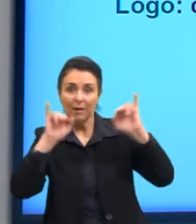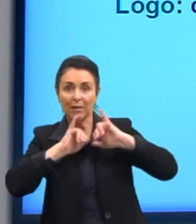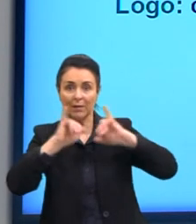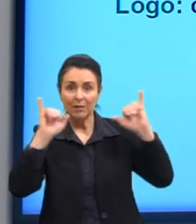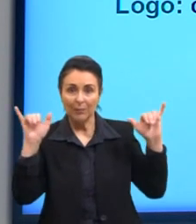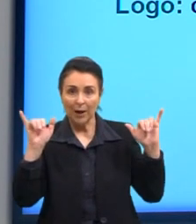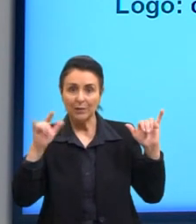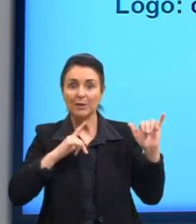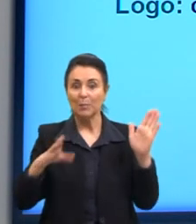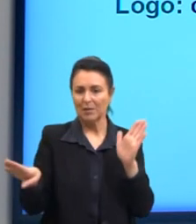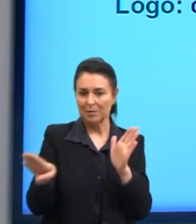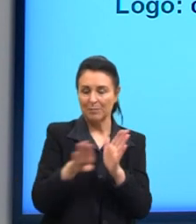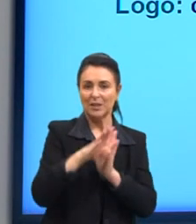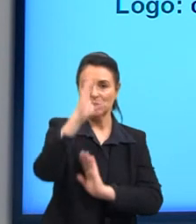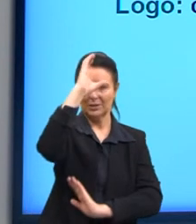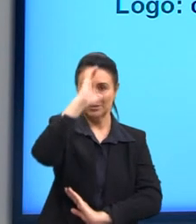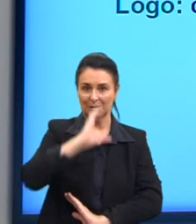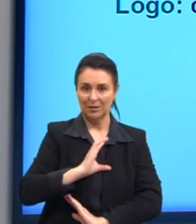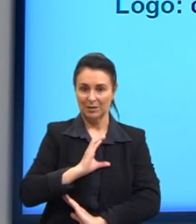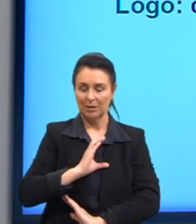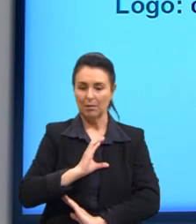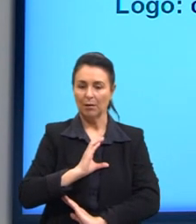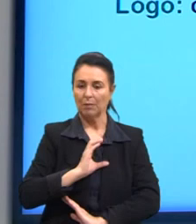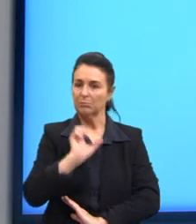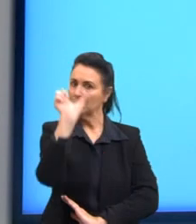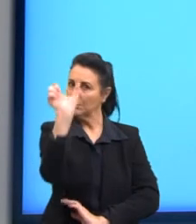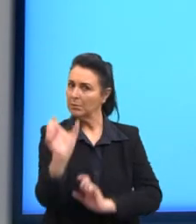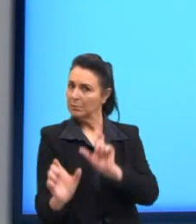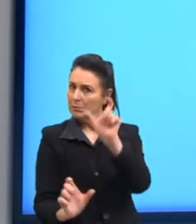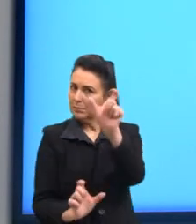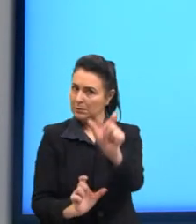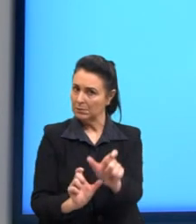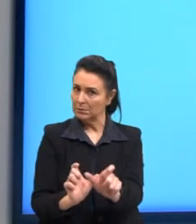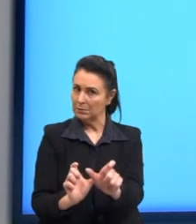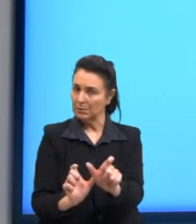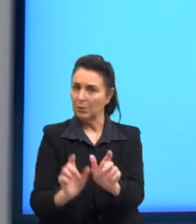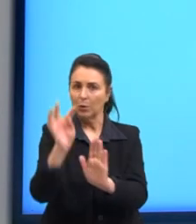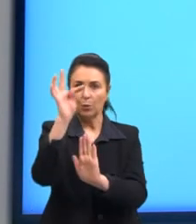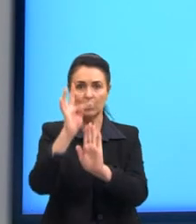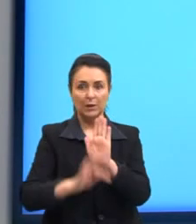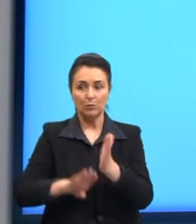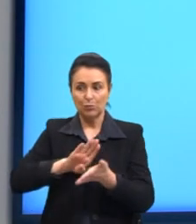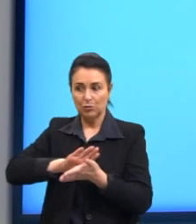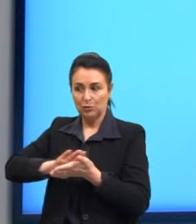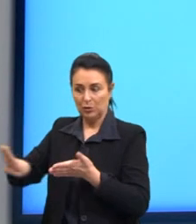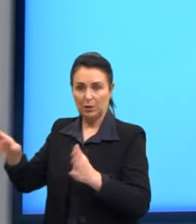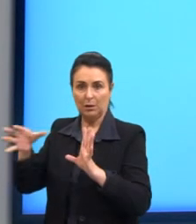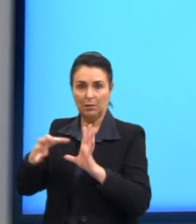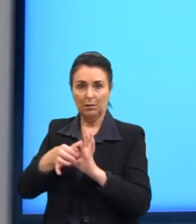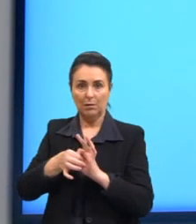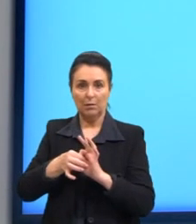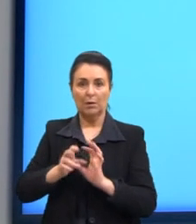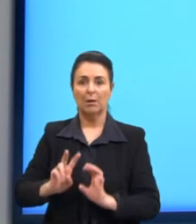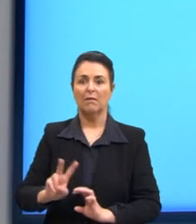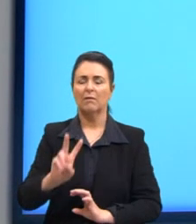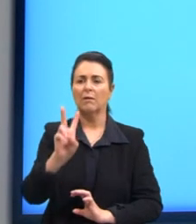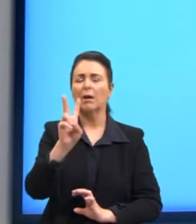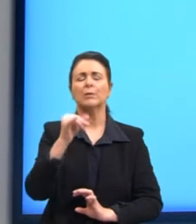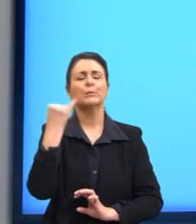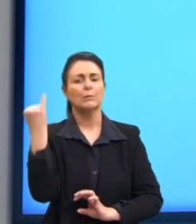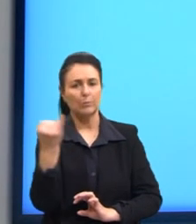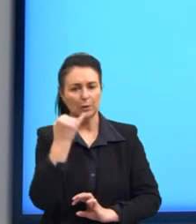a própria Cidadania do indivíduo e o texto sem o conector é válido